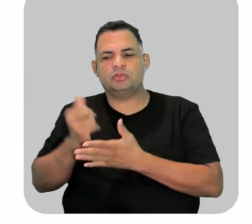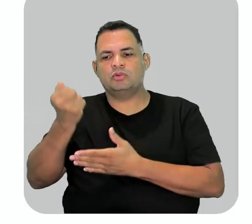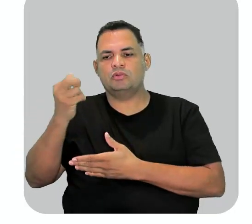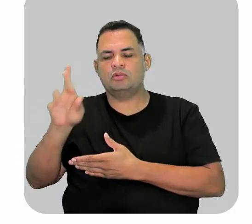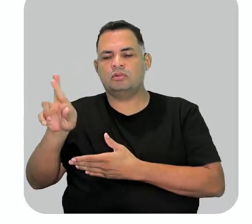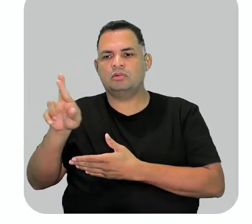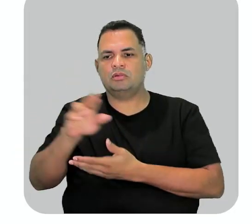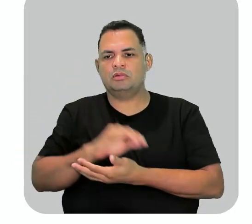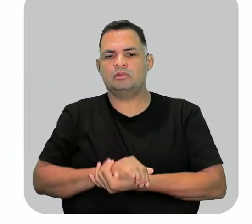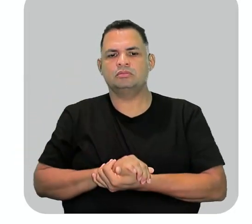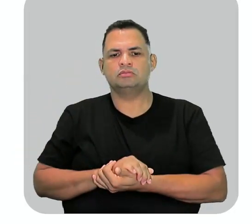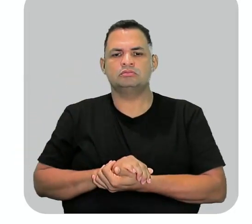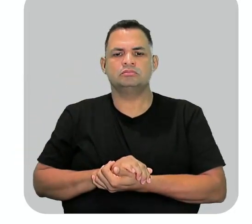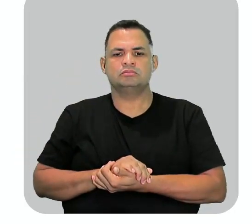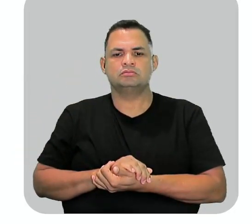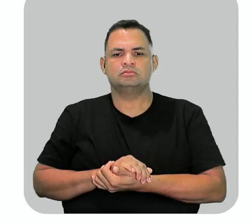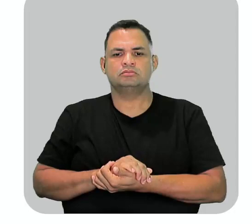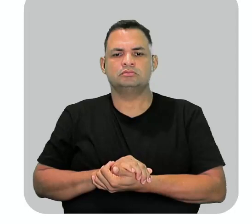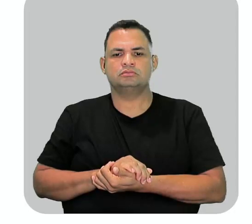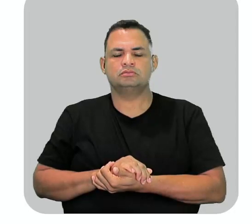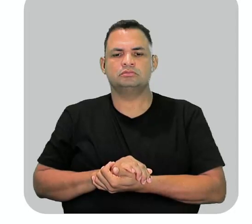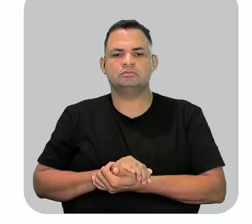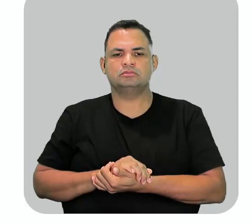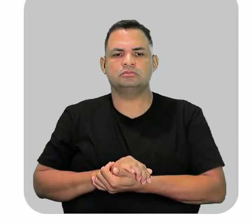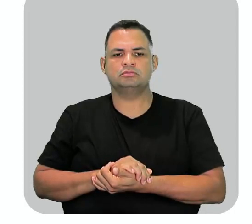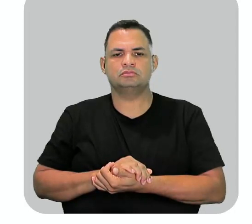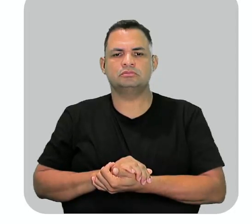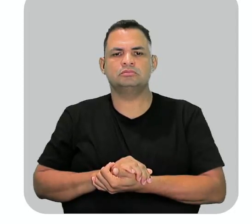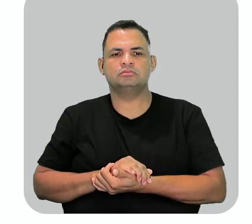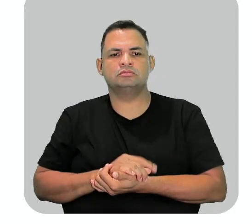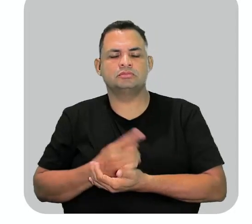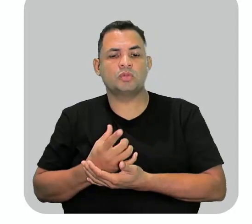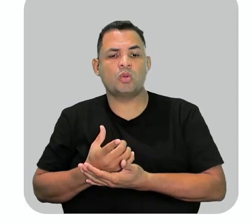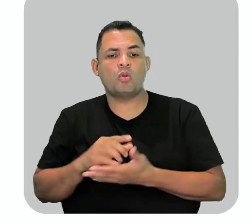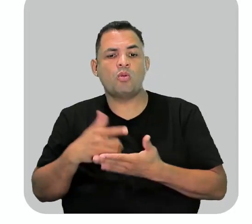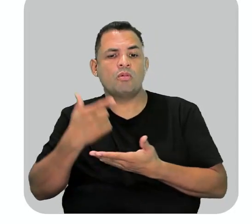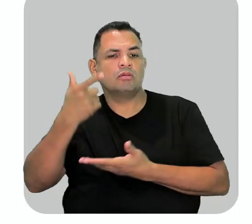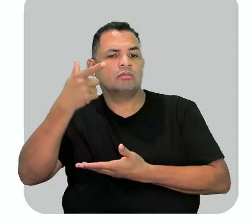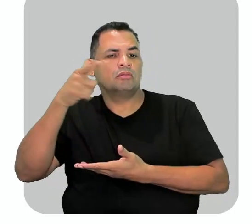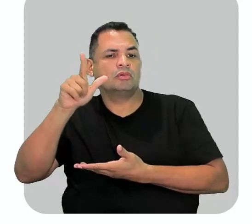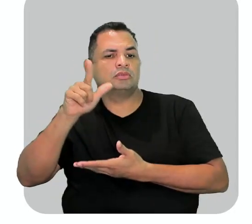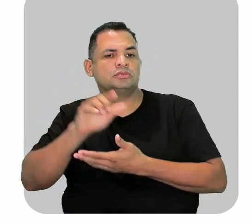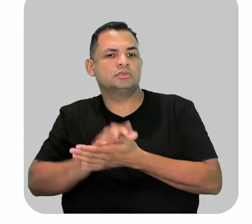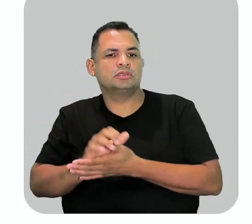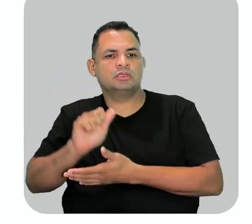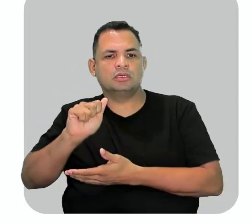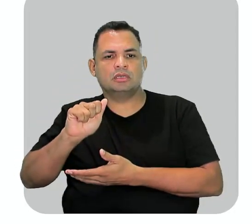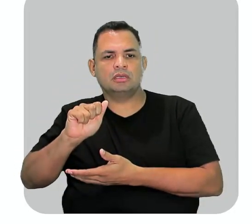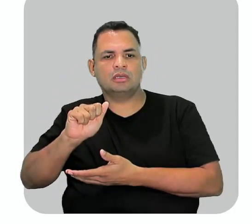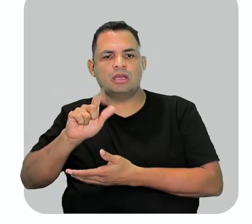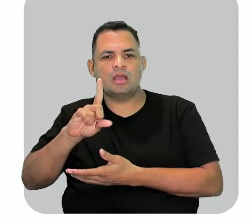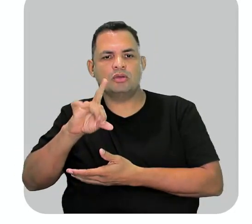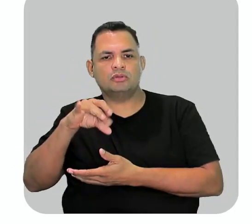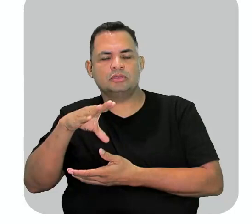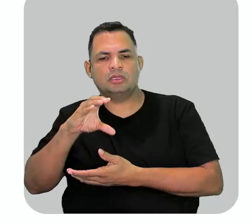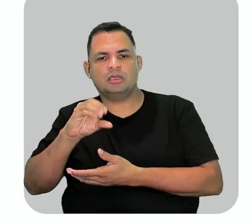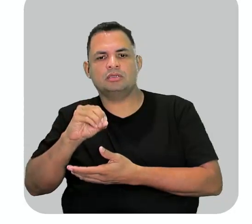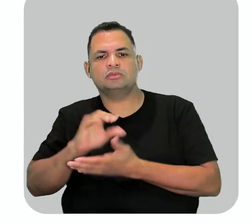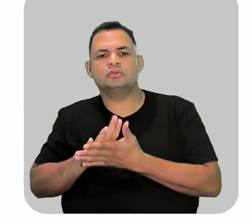do ar. Como a gente obtém aldeídos a partir